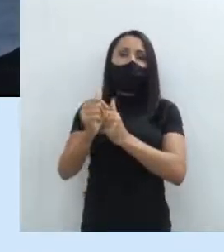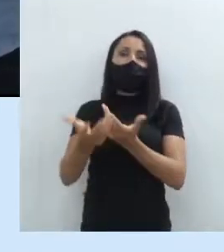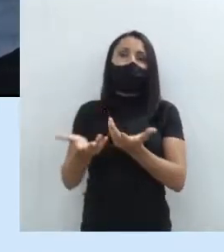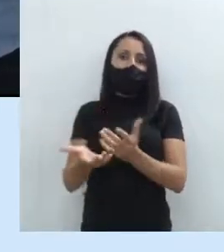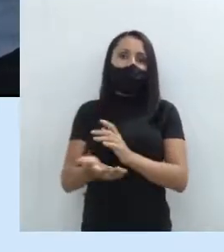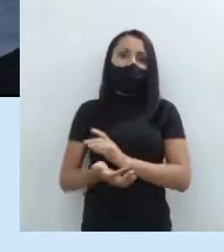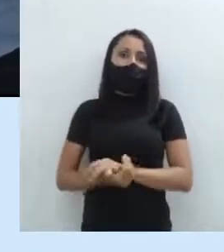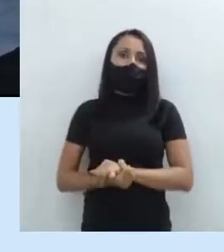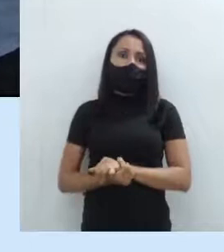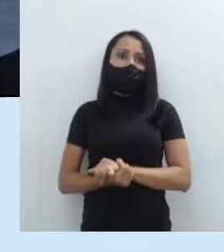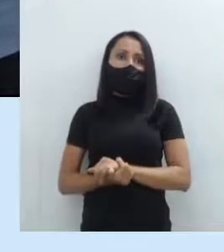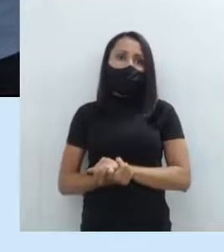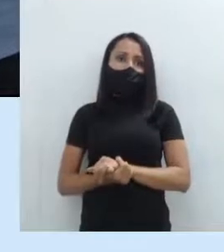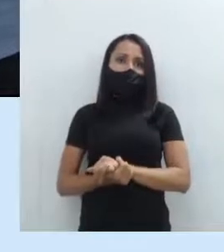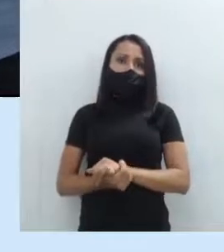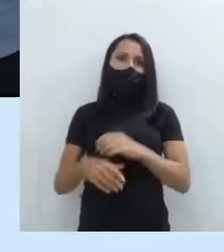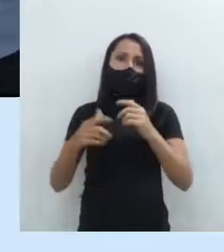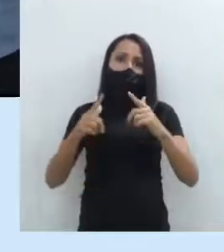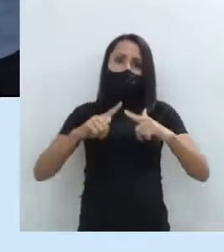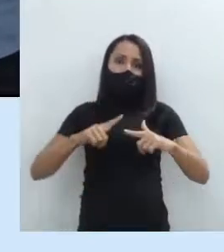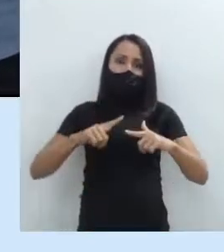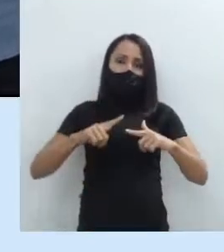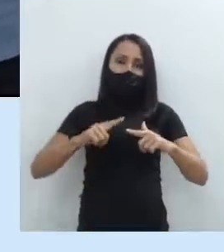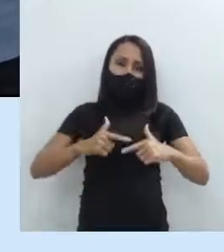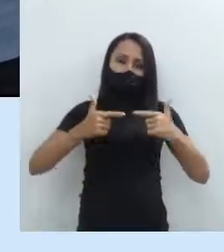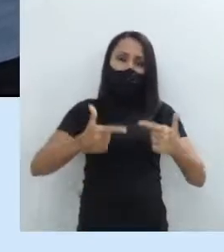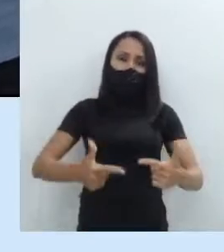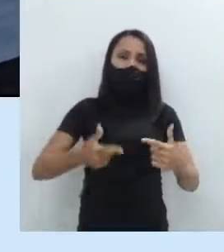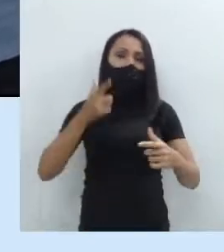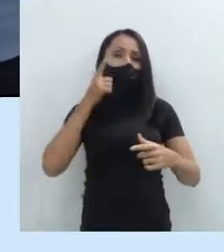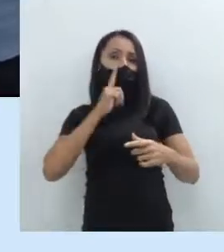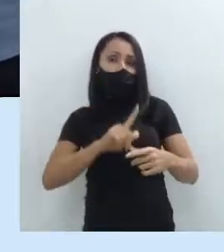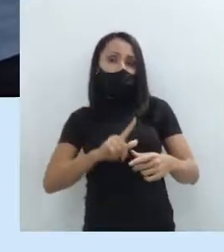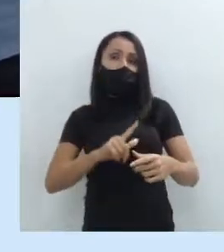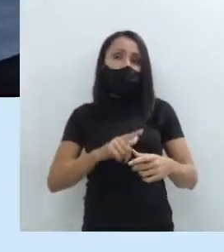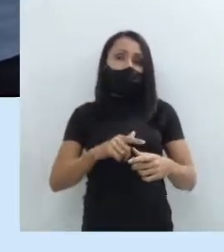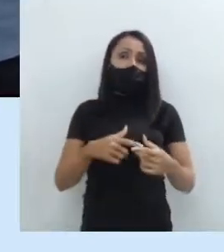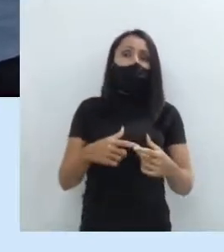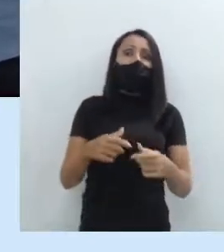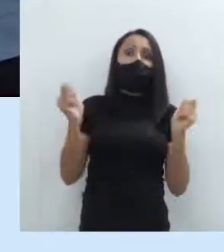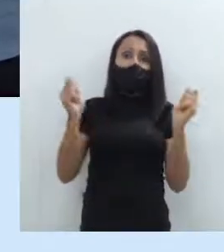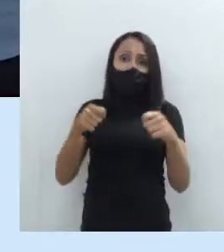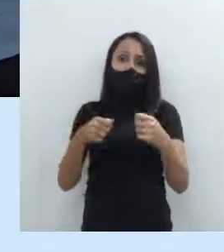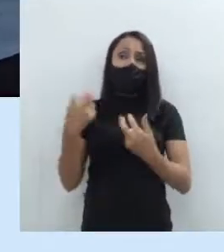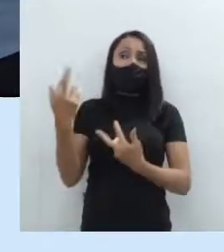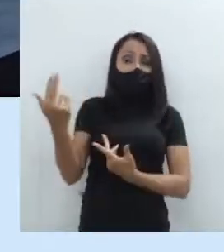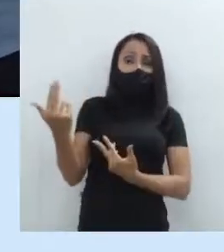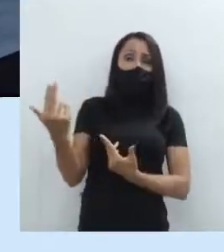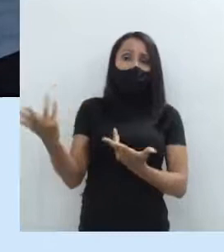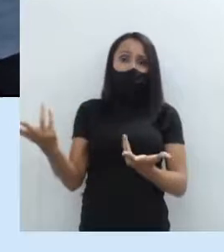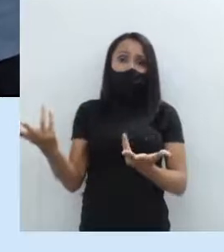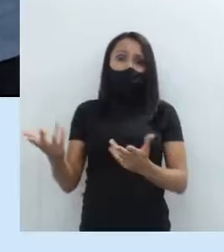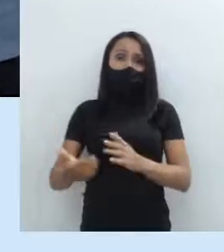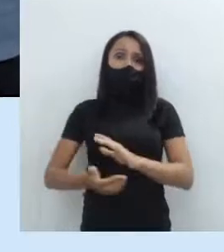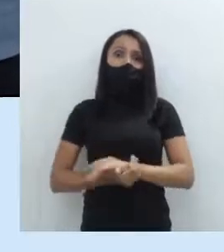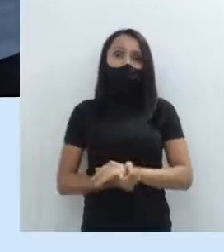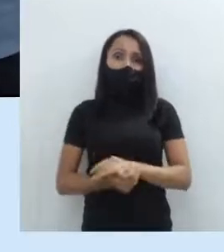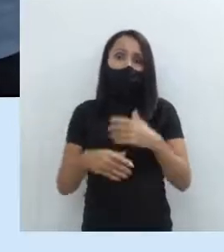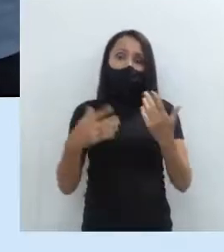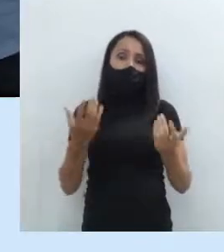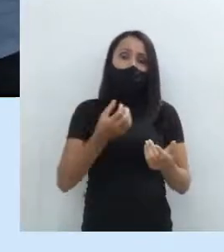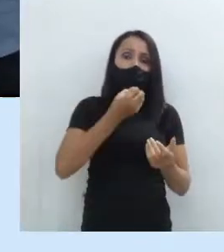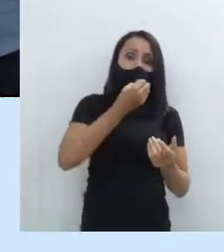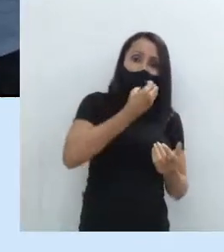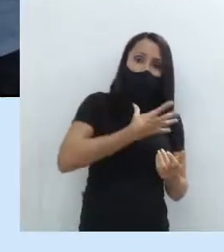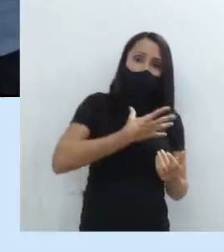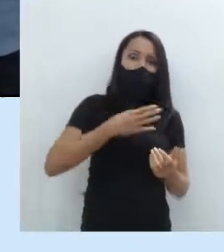forma que ele lutou e venceu, eu também posso lutar e vencer, porque todos nós vamos ter na nossa vida bons e maus